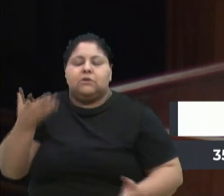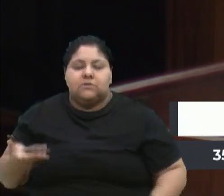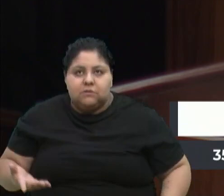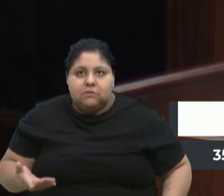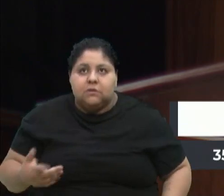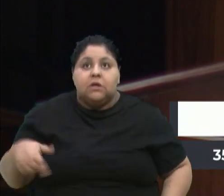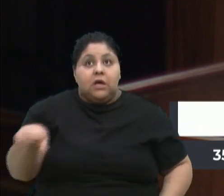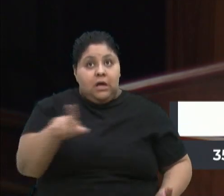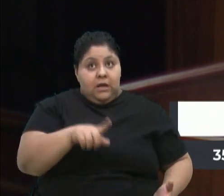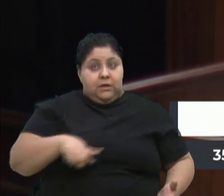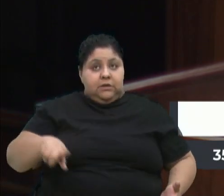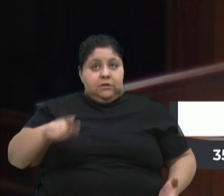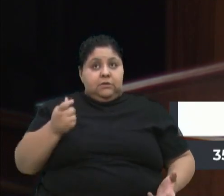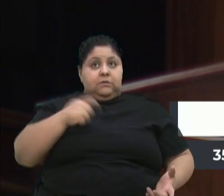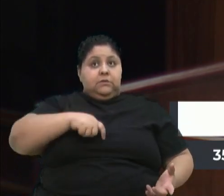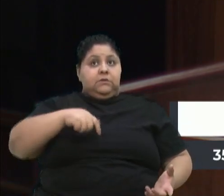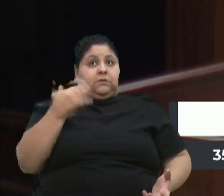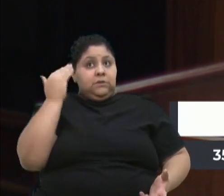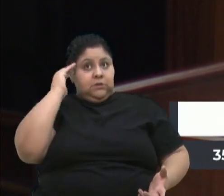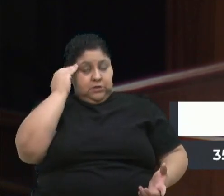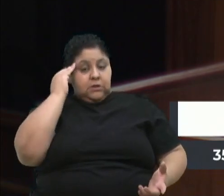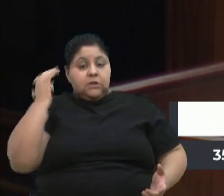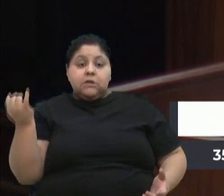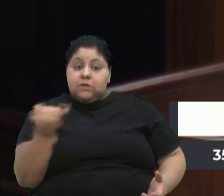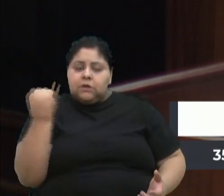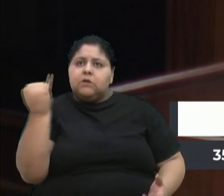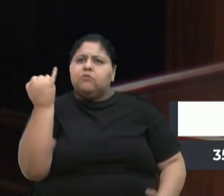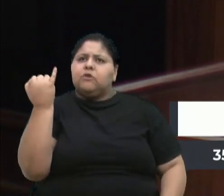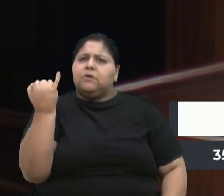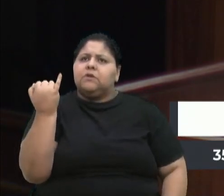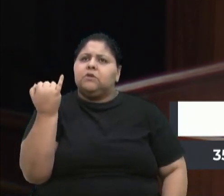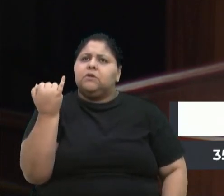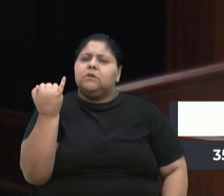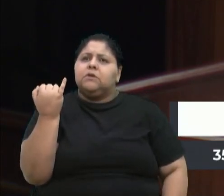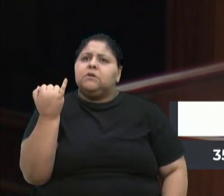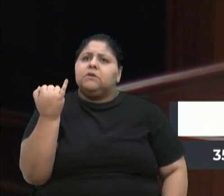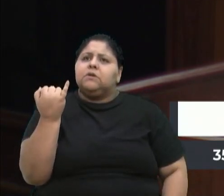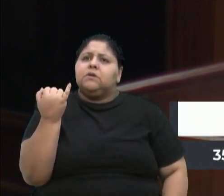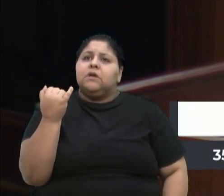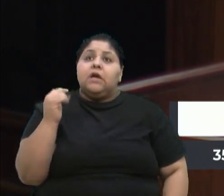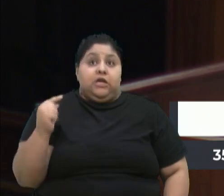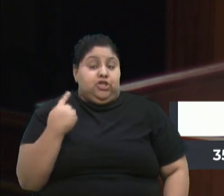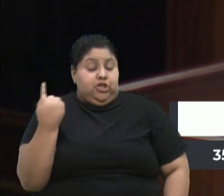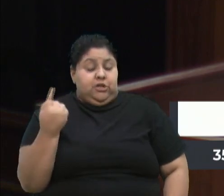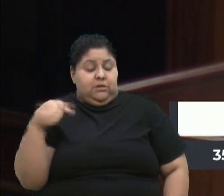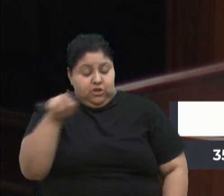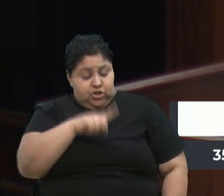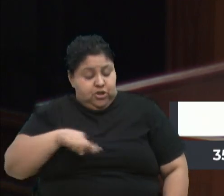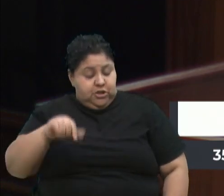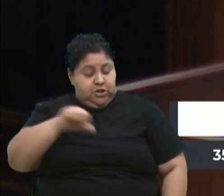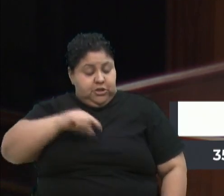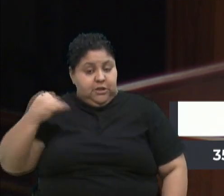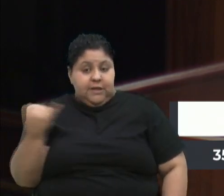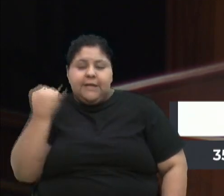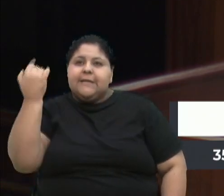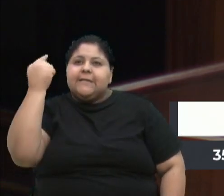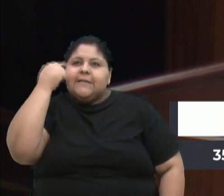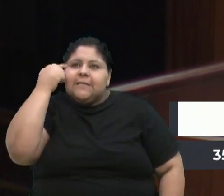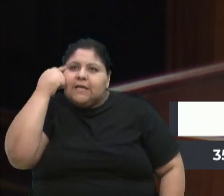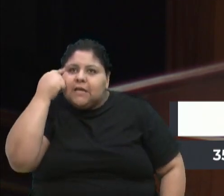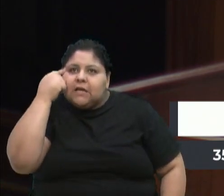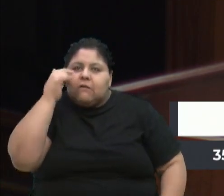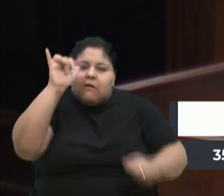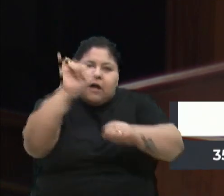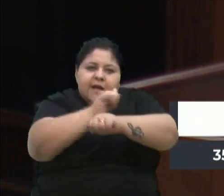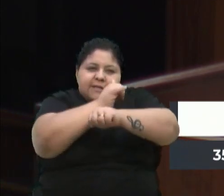senhor como economista até estranha em algumas falas. Porque a gente tem que entender, vereador Zanquim, a importância da geopolítica, a questão estratégica